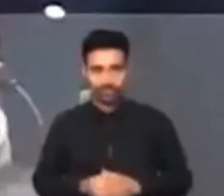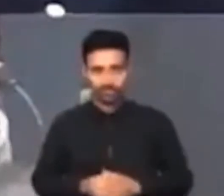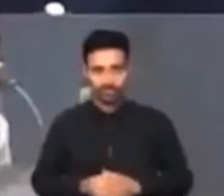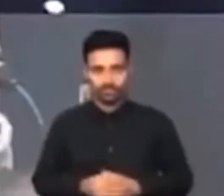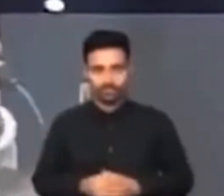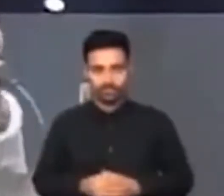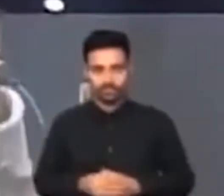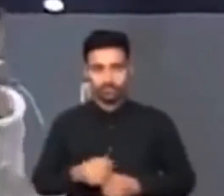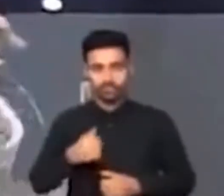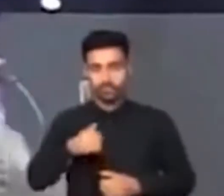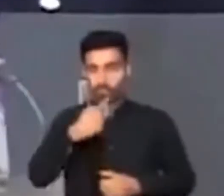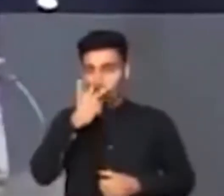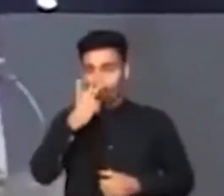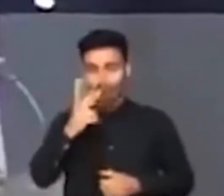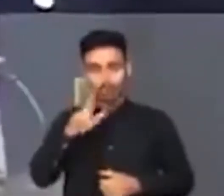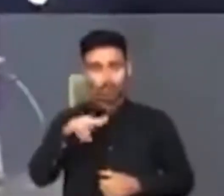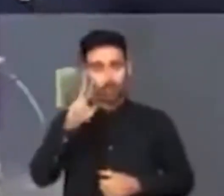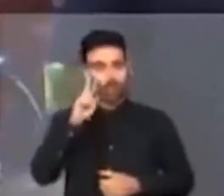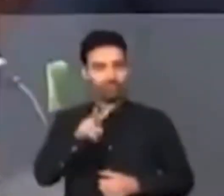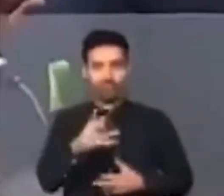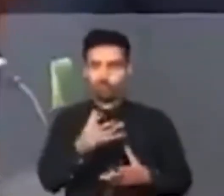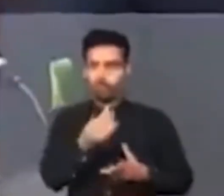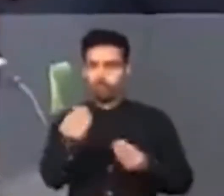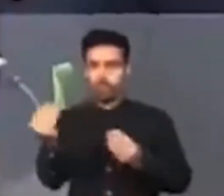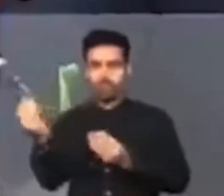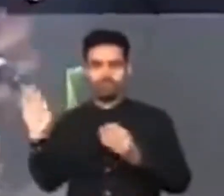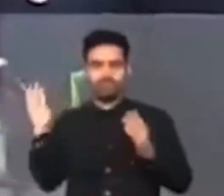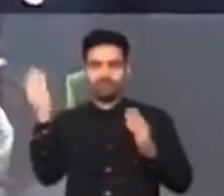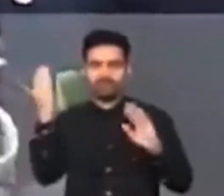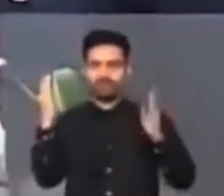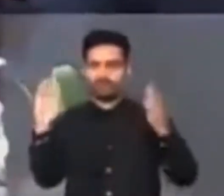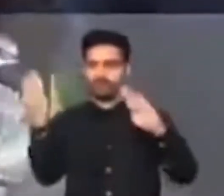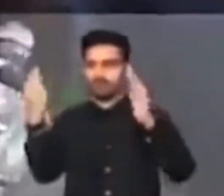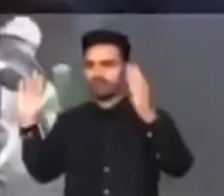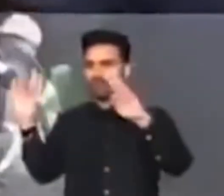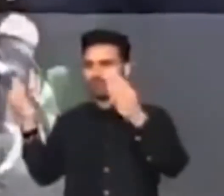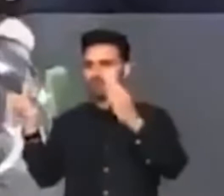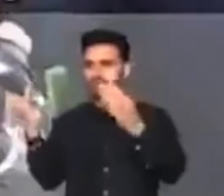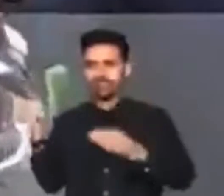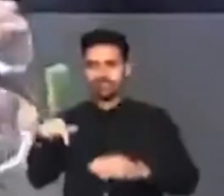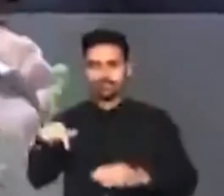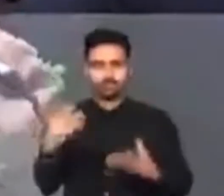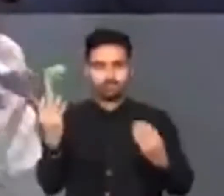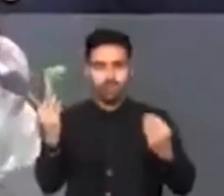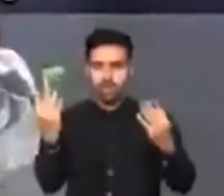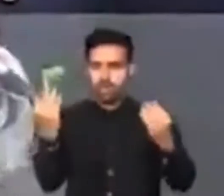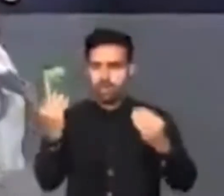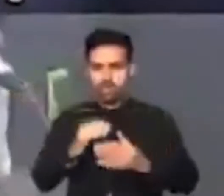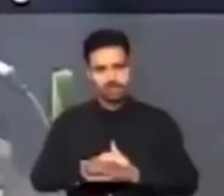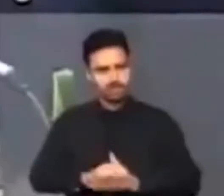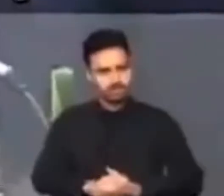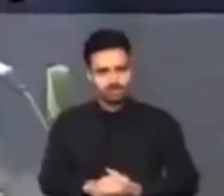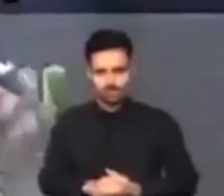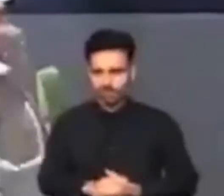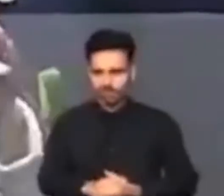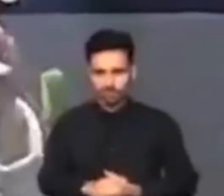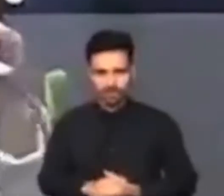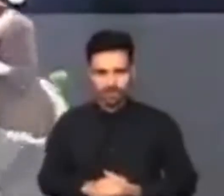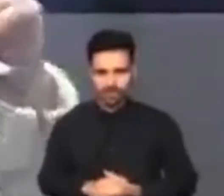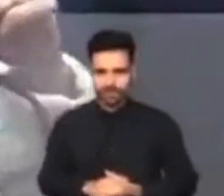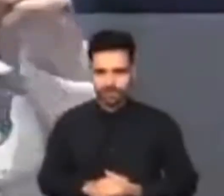Eu acho que eu nunca vi tanta hipocrisia junta por metro quadrado. Dizer que vai